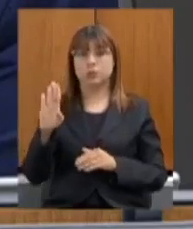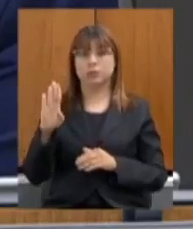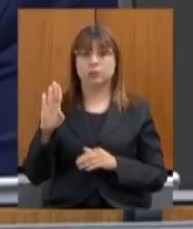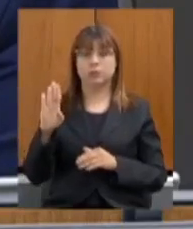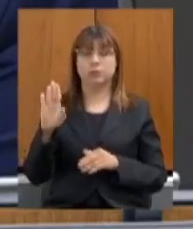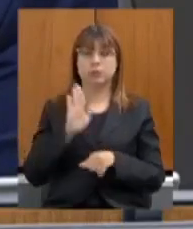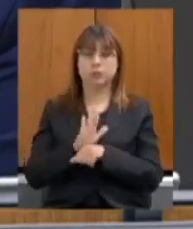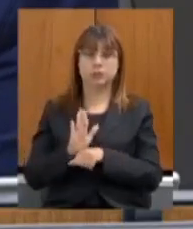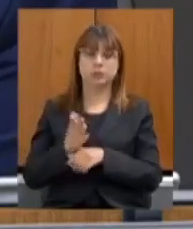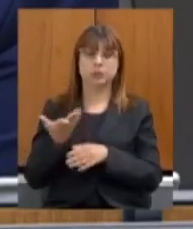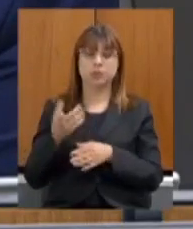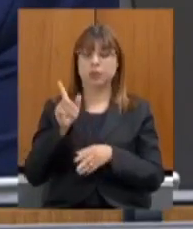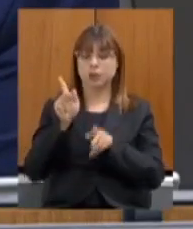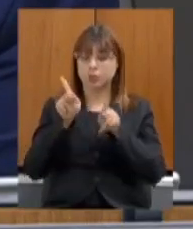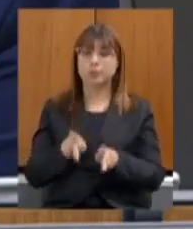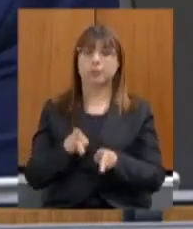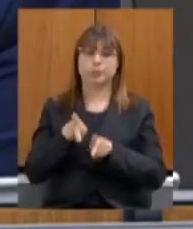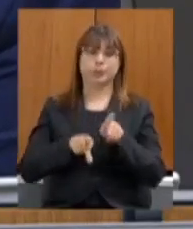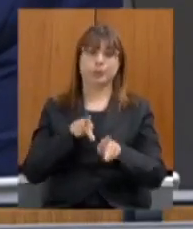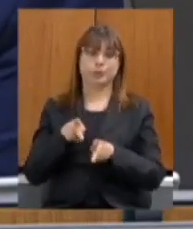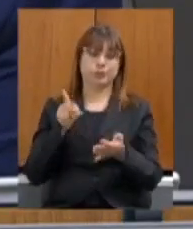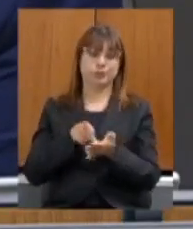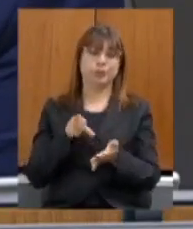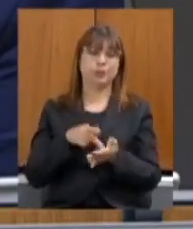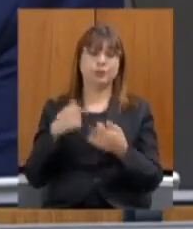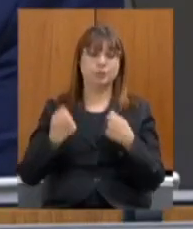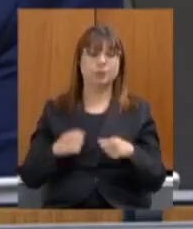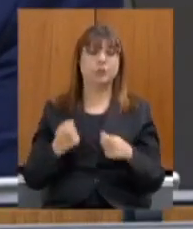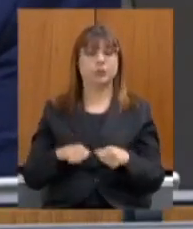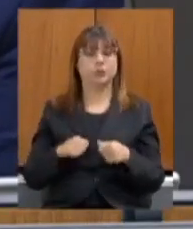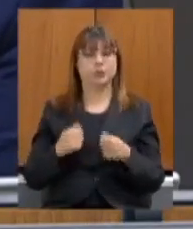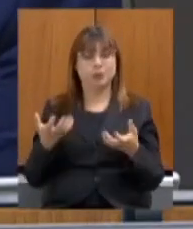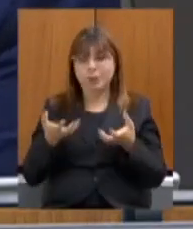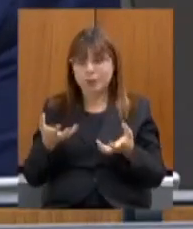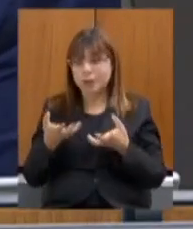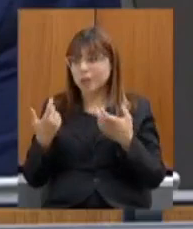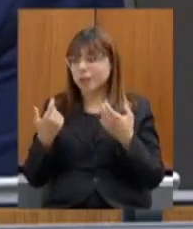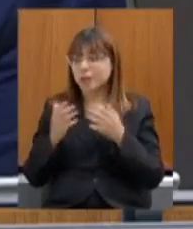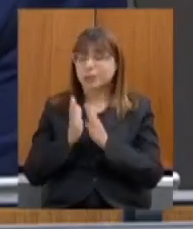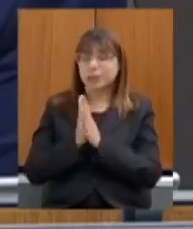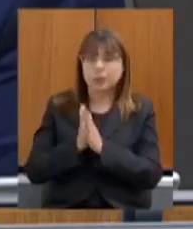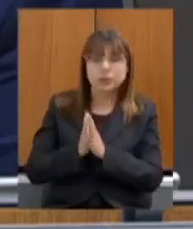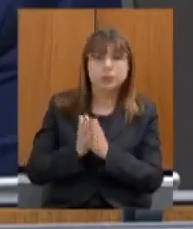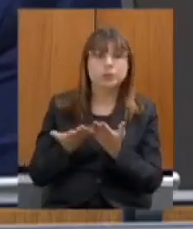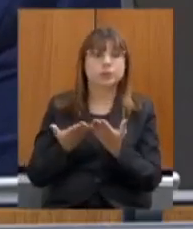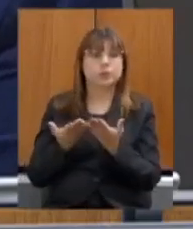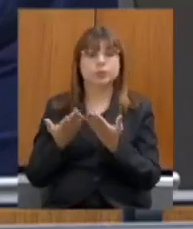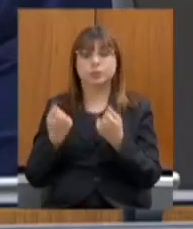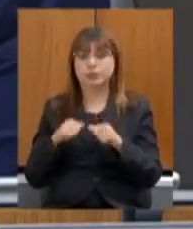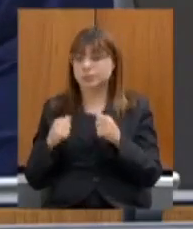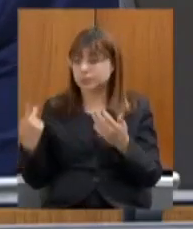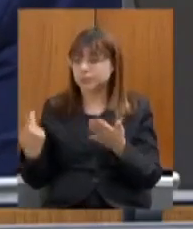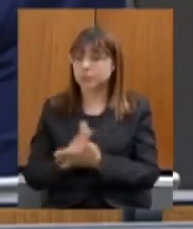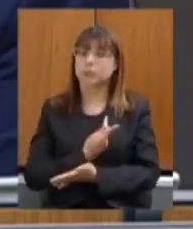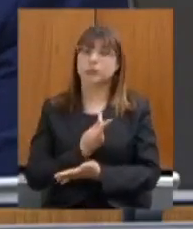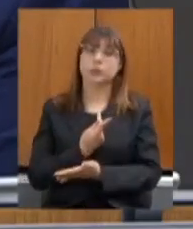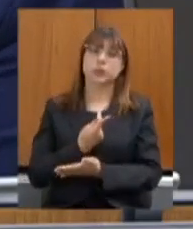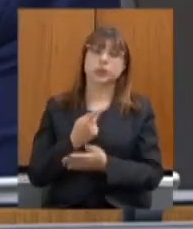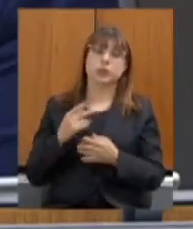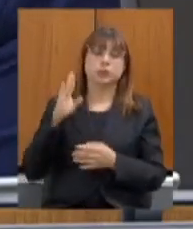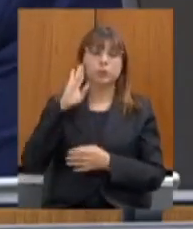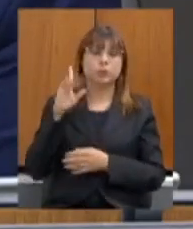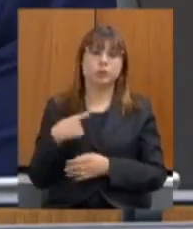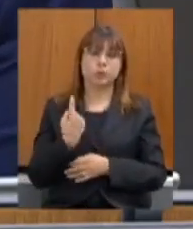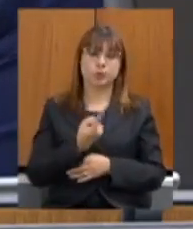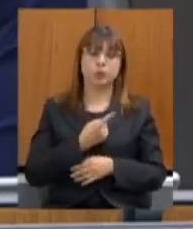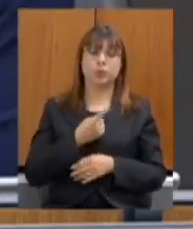adões de Minas Gerais que estão lá na ponta, necessitando e precisando e querendo, pedindo a atenção e a atitude, principalmente, de todos nós